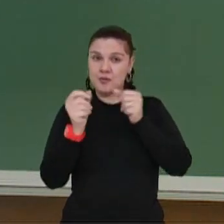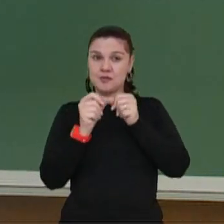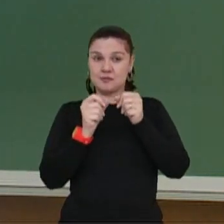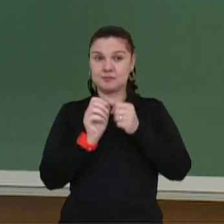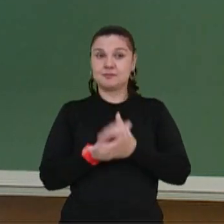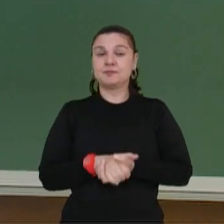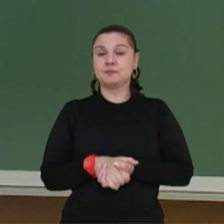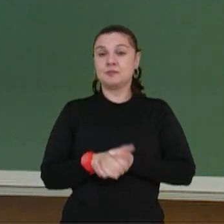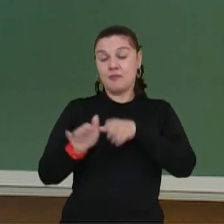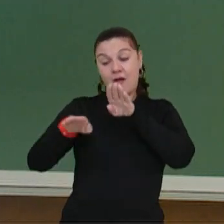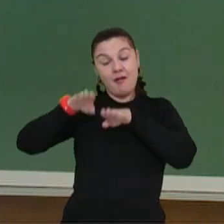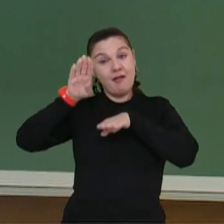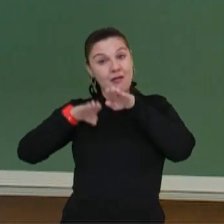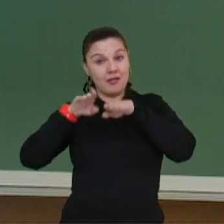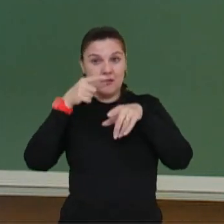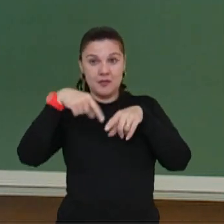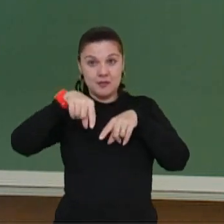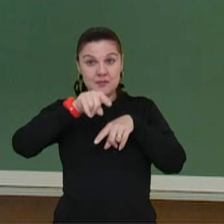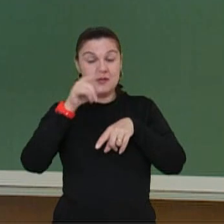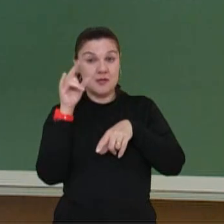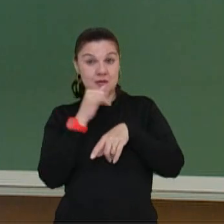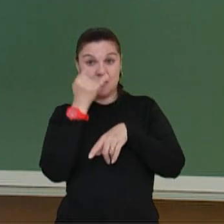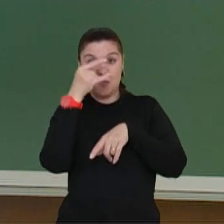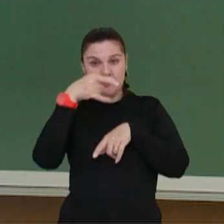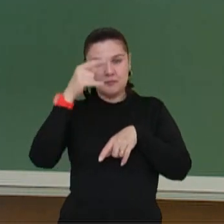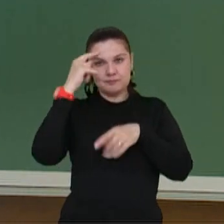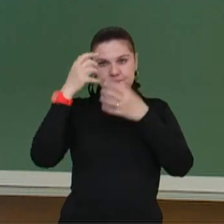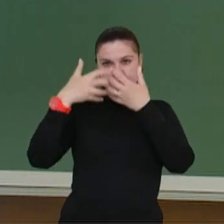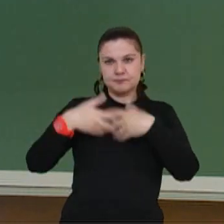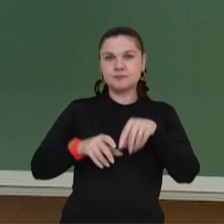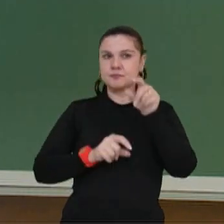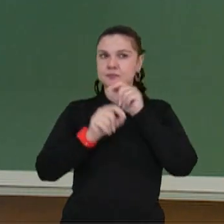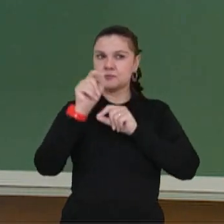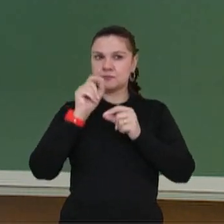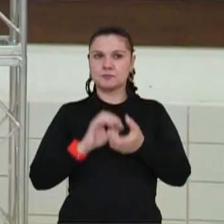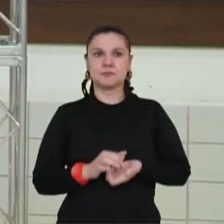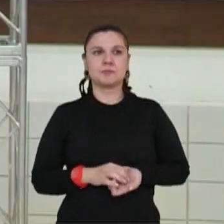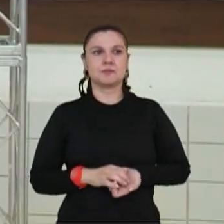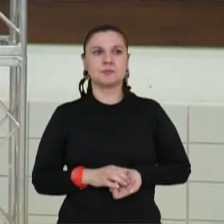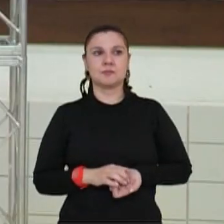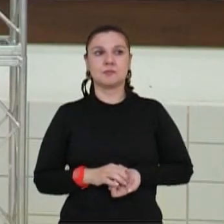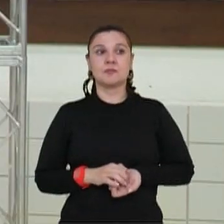ali, certo? Mas é importante que você pense no seguinte.